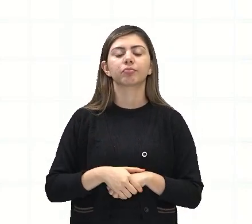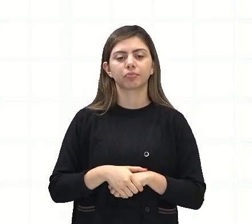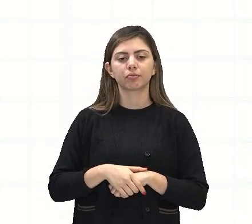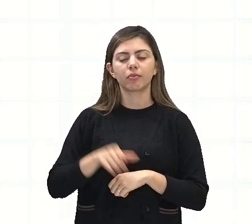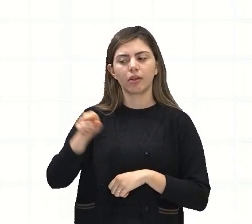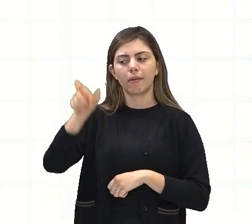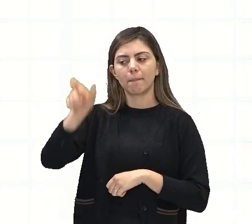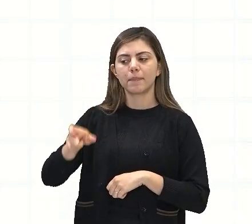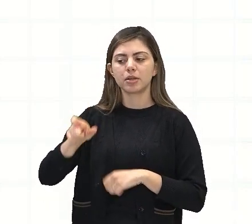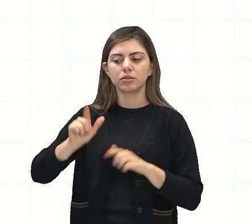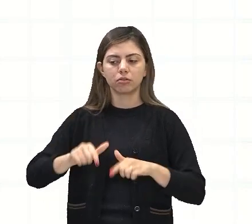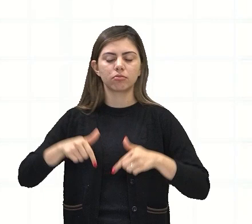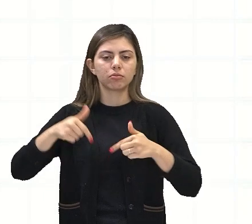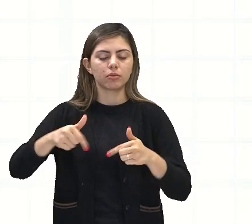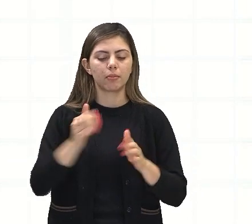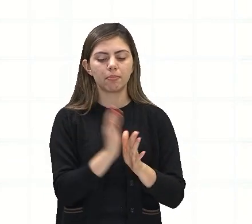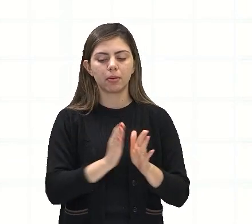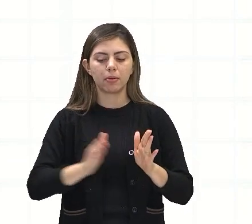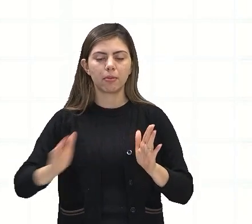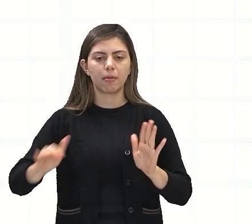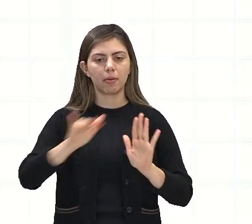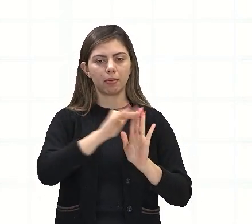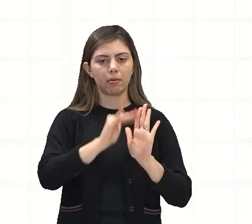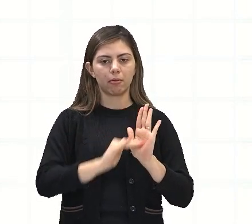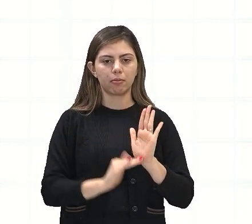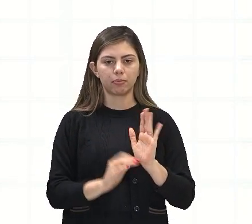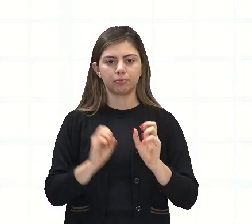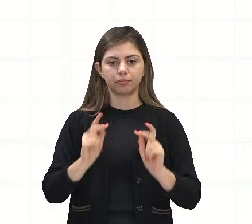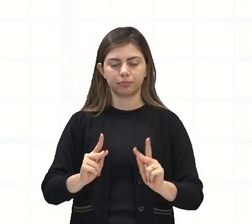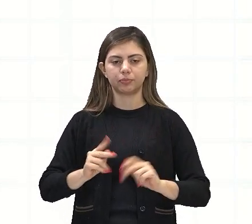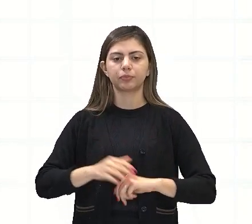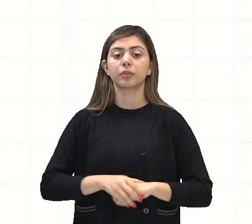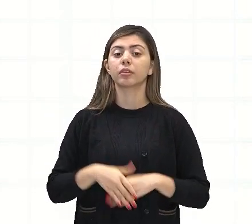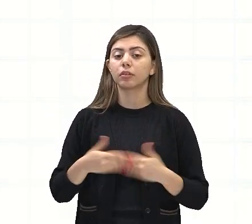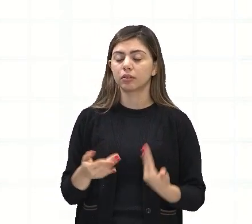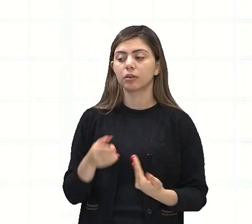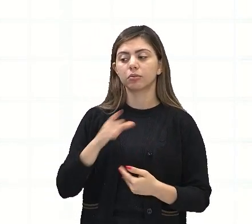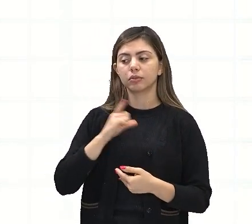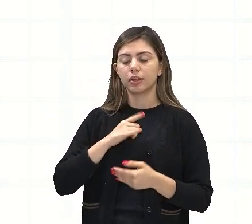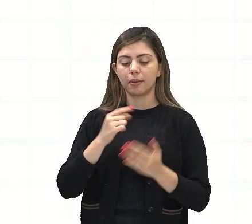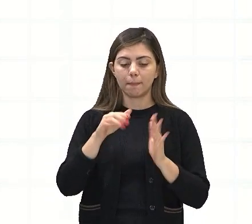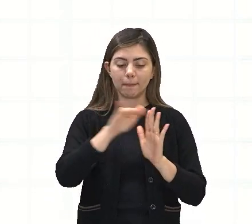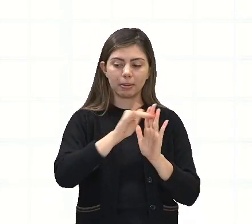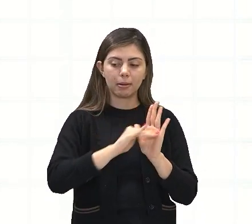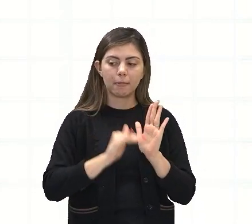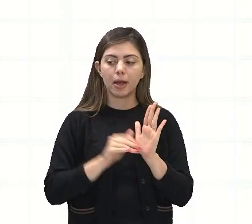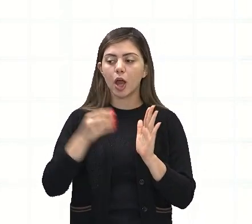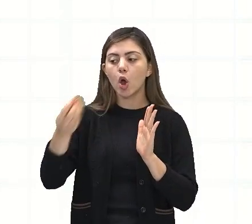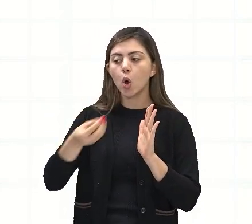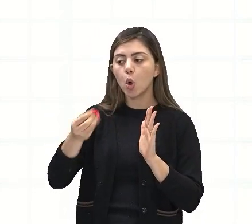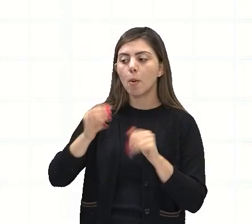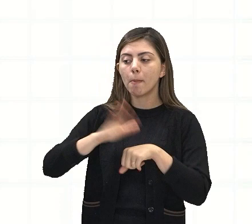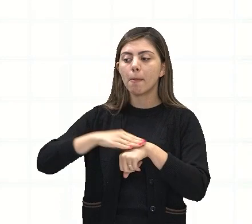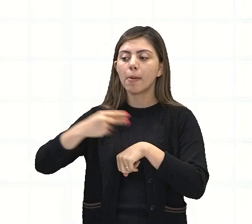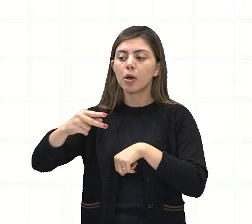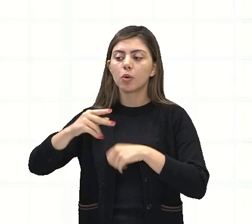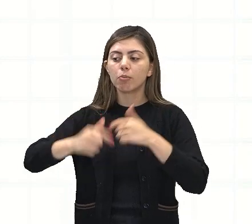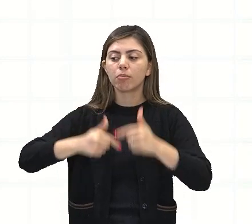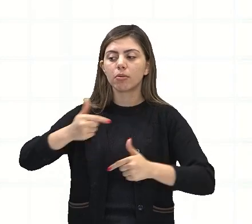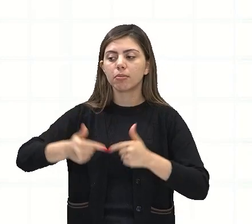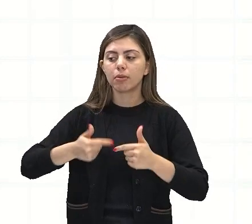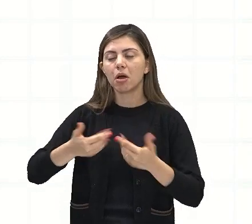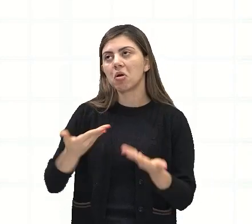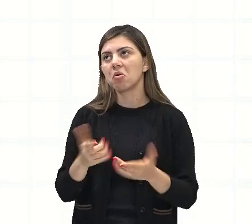leitor a realizar uma sequência de ações ou de procedimento, vai lhe trazer instruções de como realizar determinado